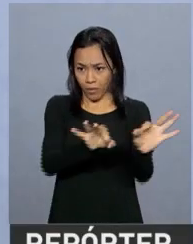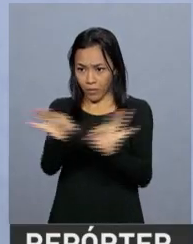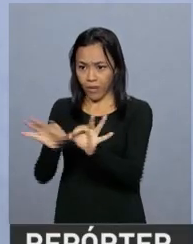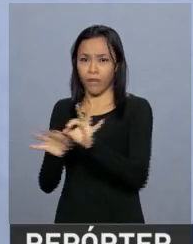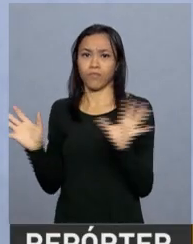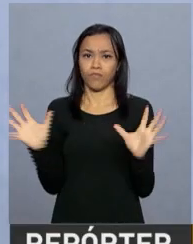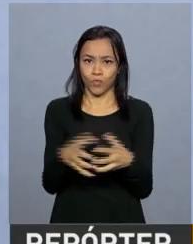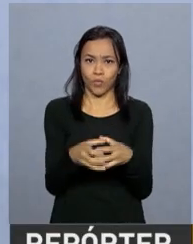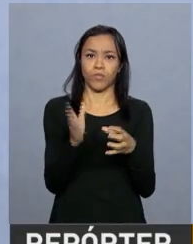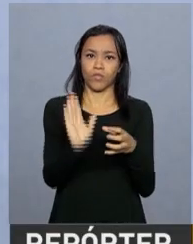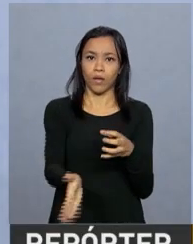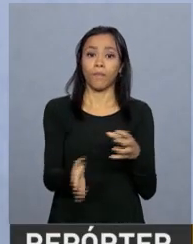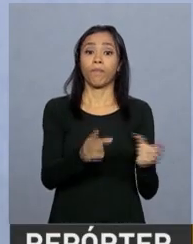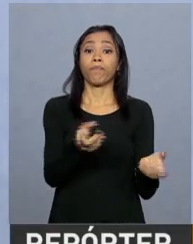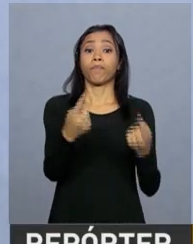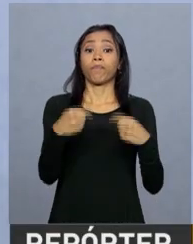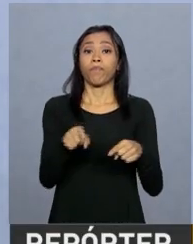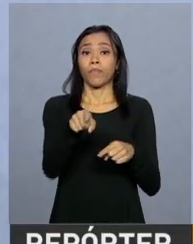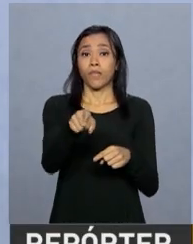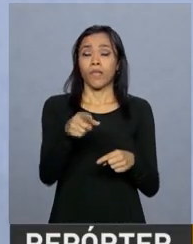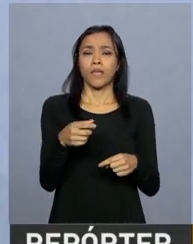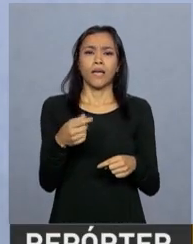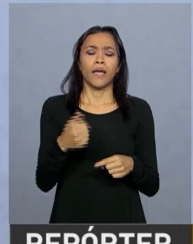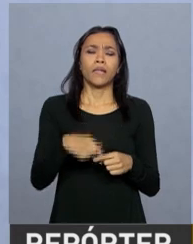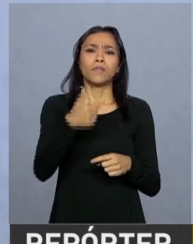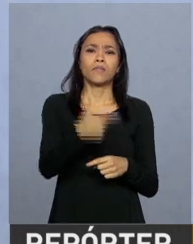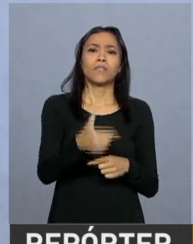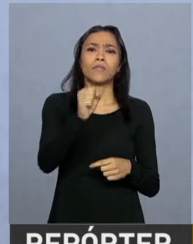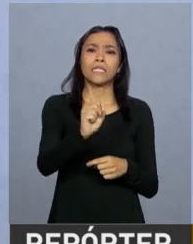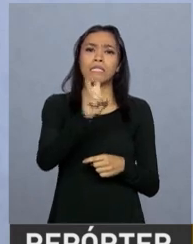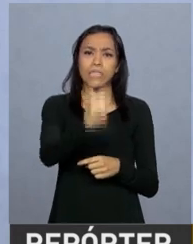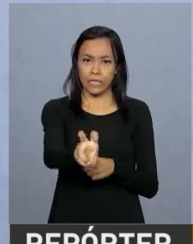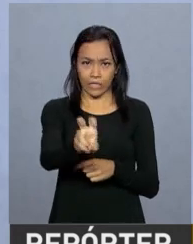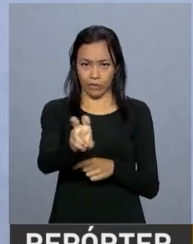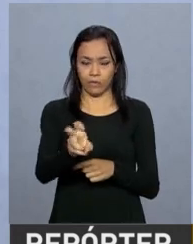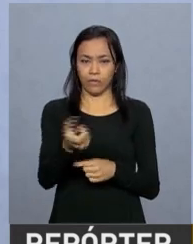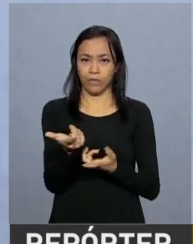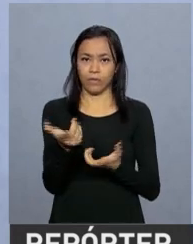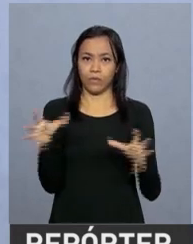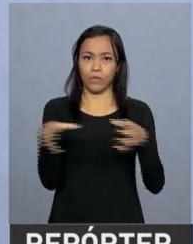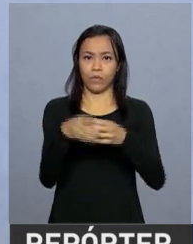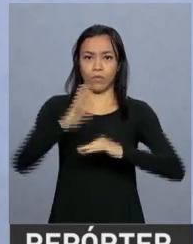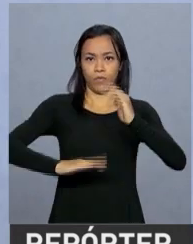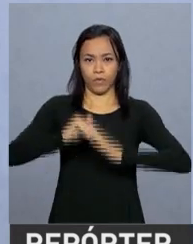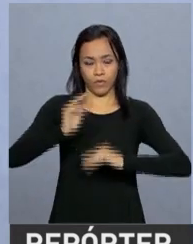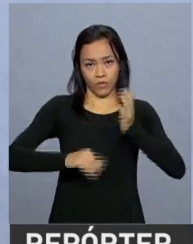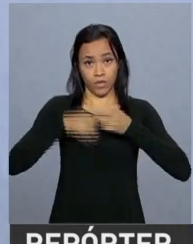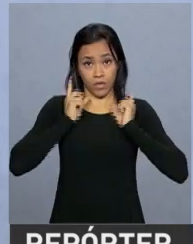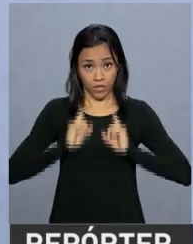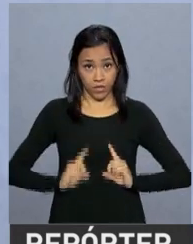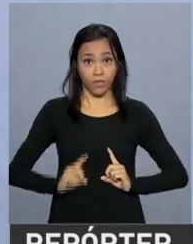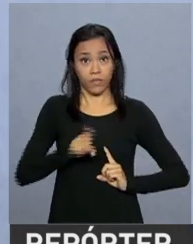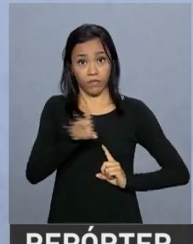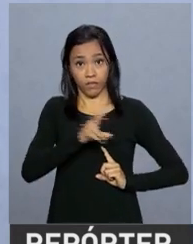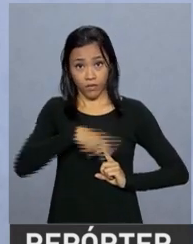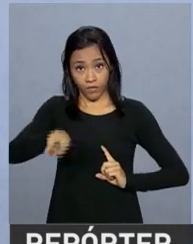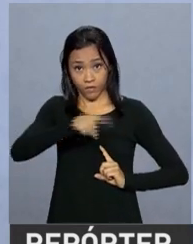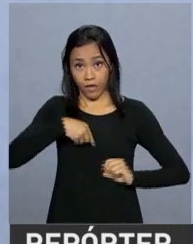90% dos 285 atletas paralímpicos da delegação brasileira nos